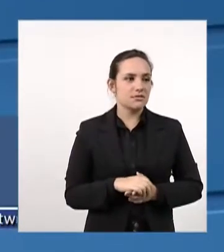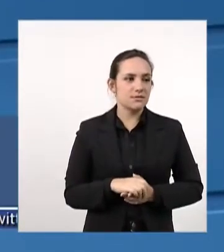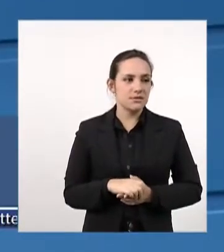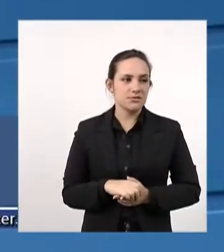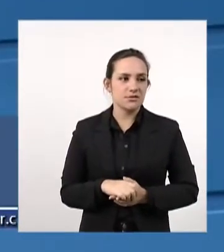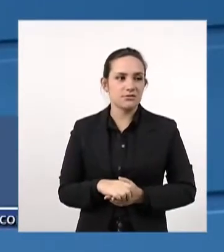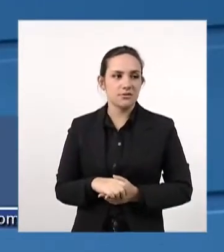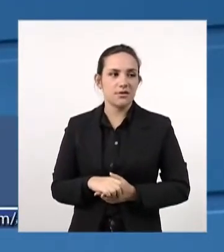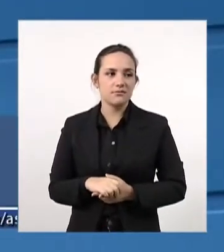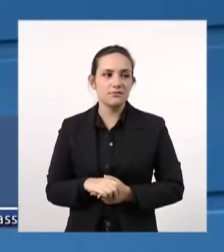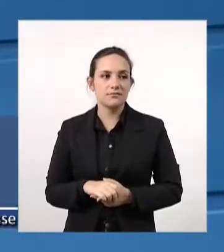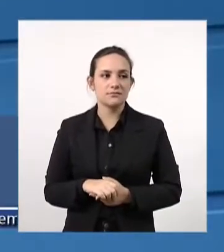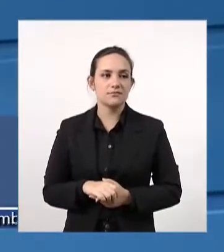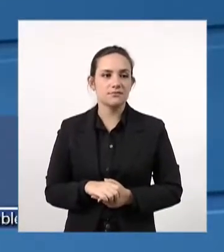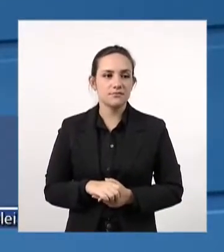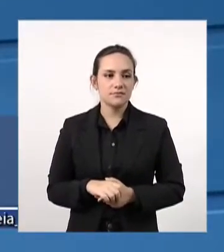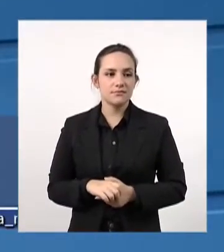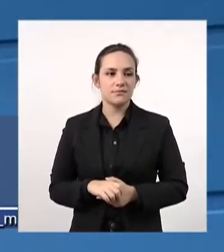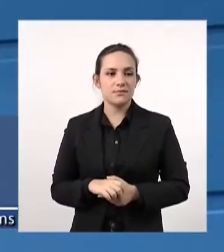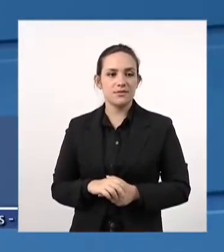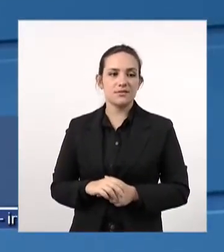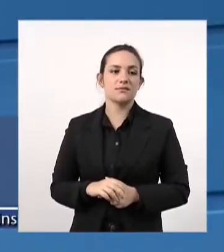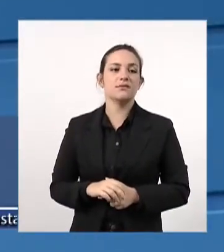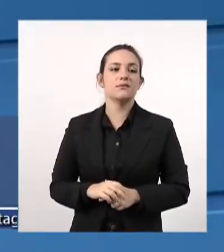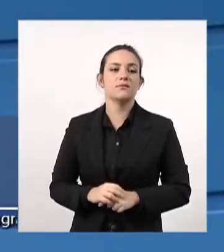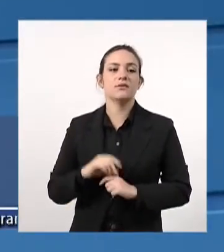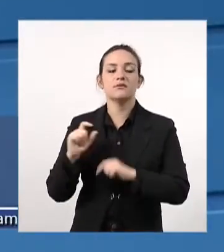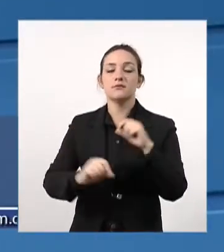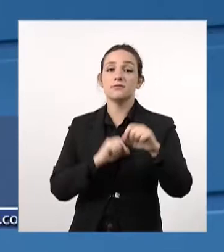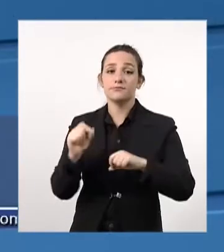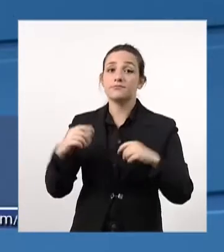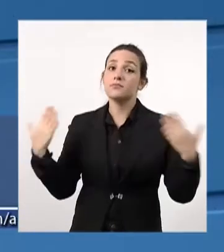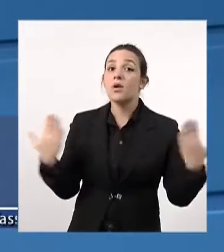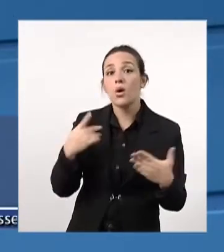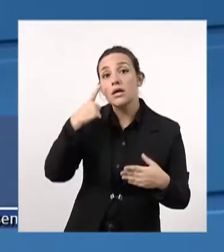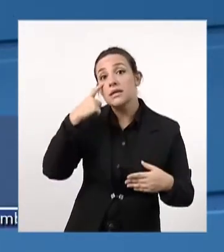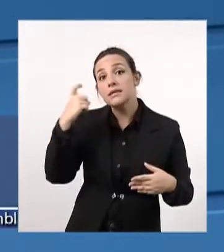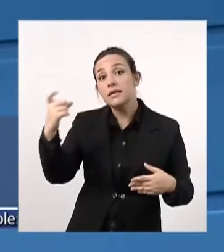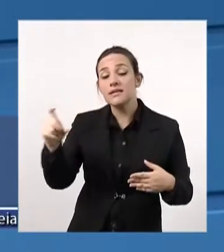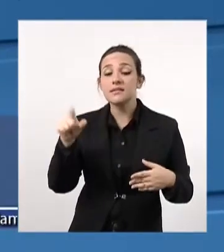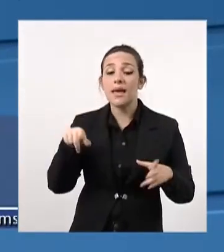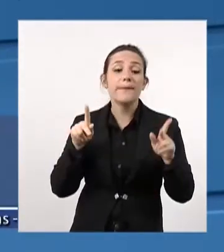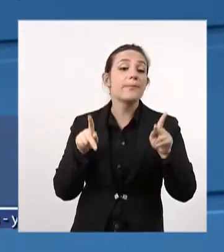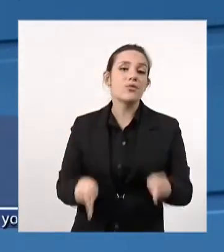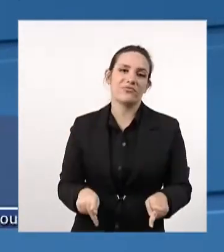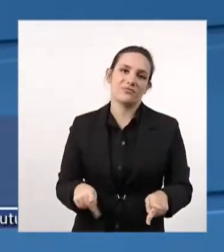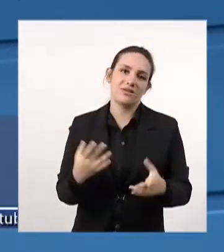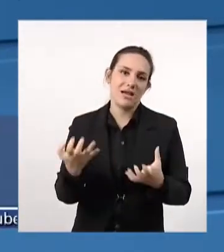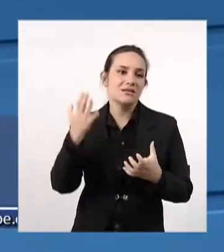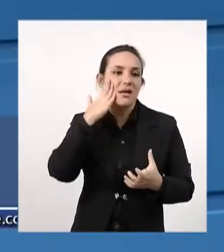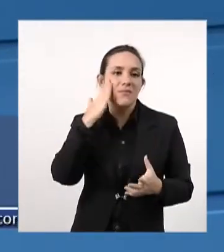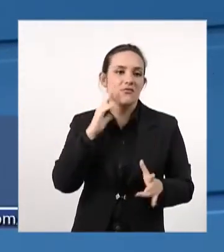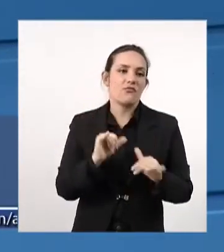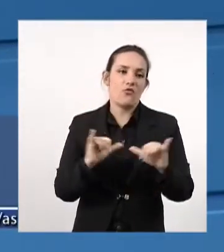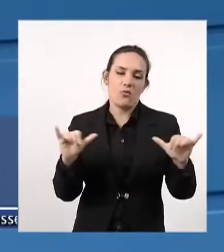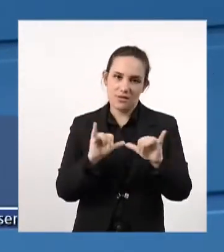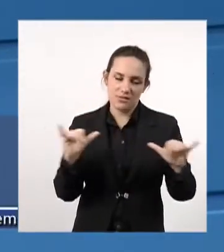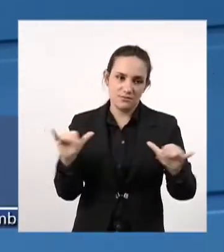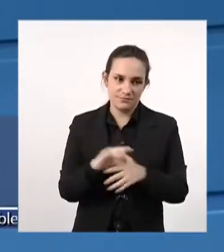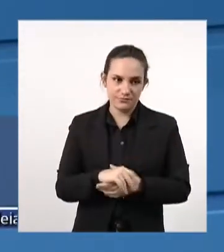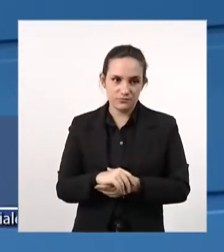o grande interessado, né, nos debates aqui é a própria população, que